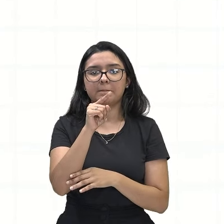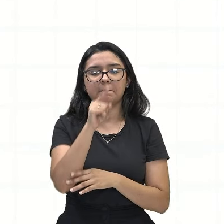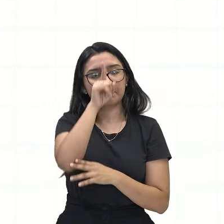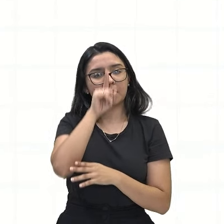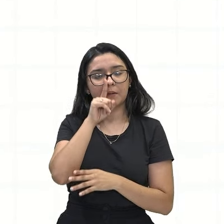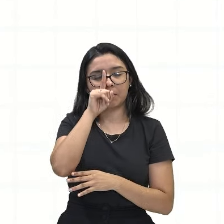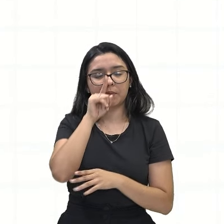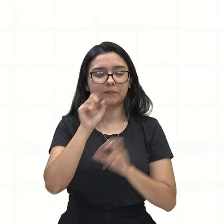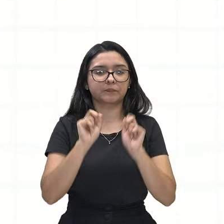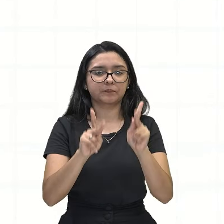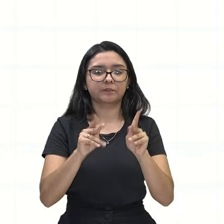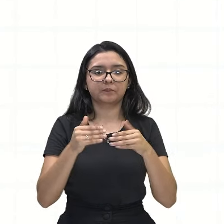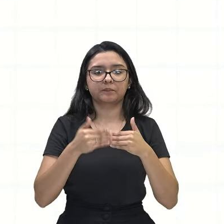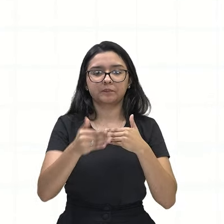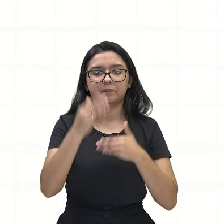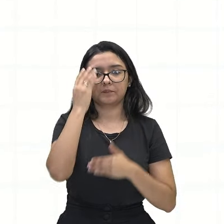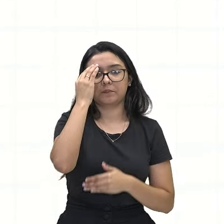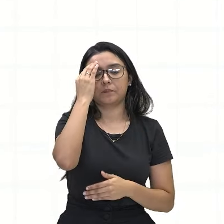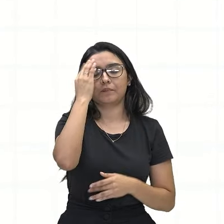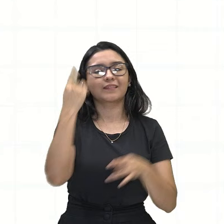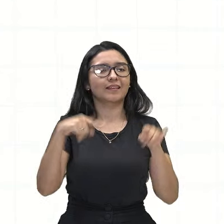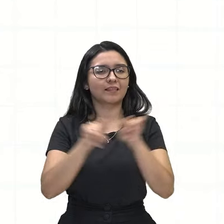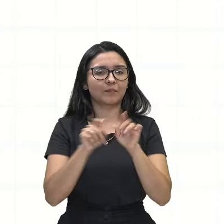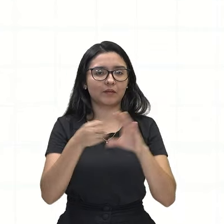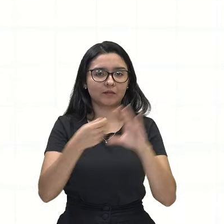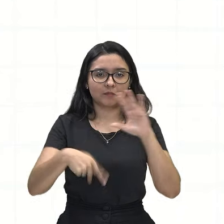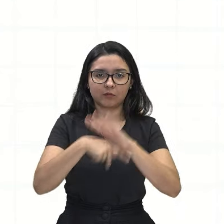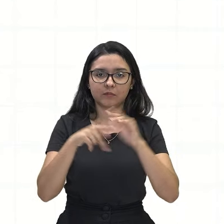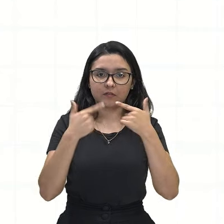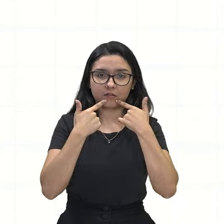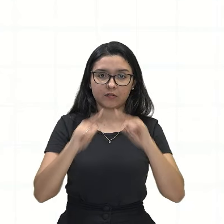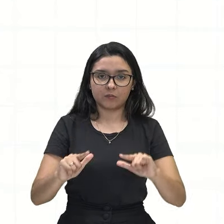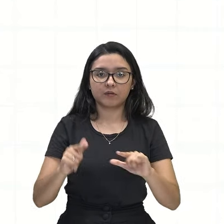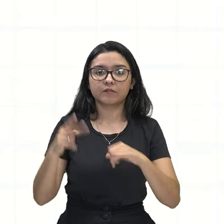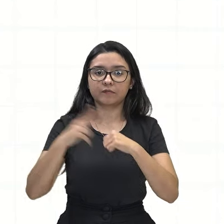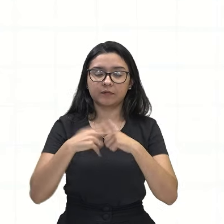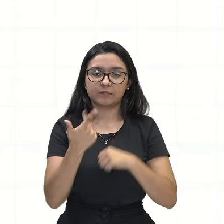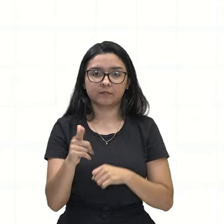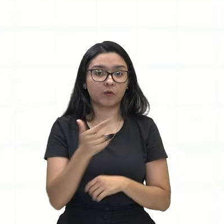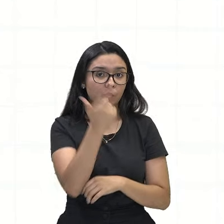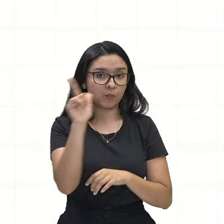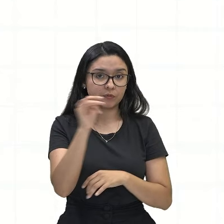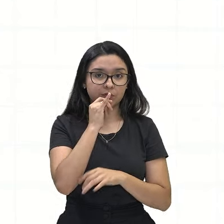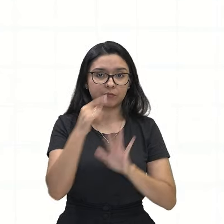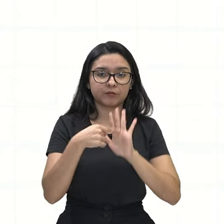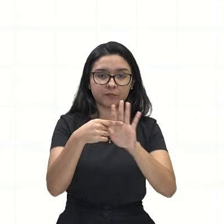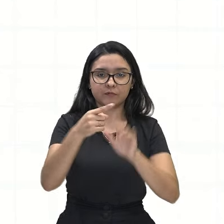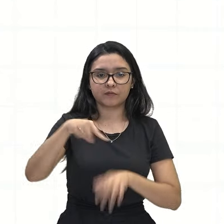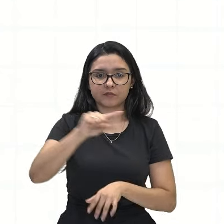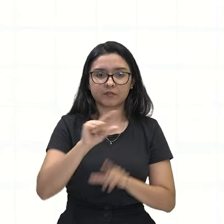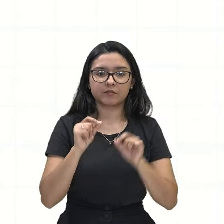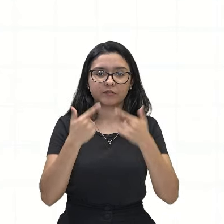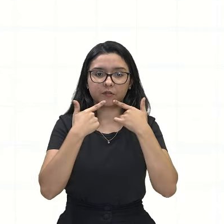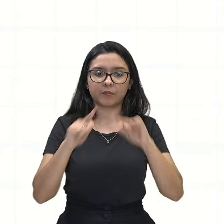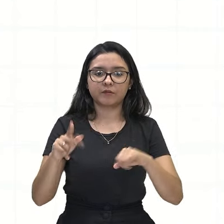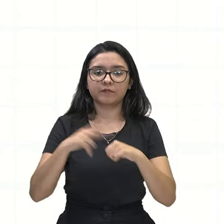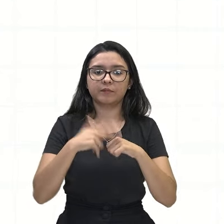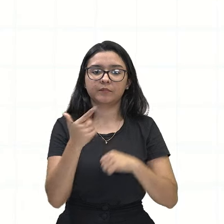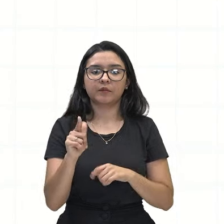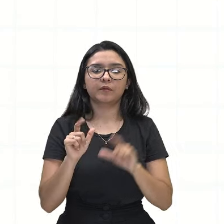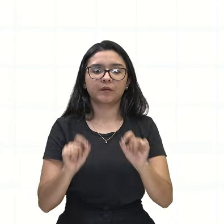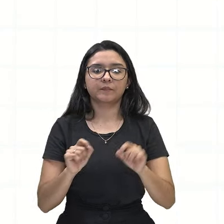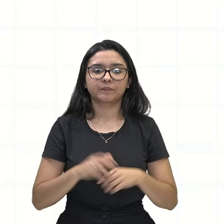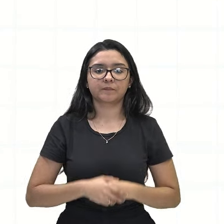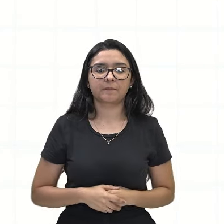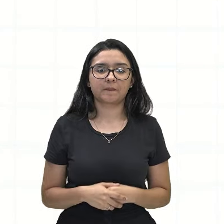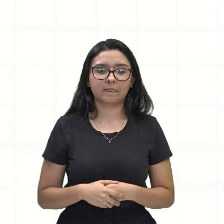vamos prosseguindo aí, notem aí que essas características da linguagem não verbal. Outro exemplo que nós trouxemos para você de linguagem não verbal